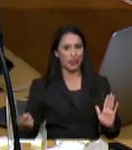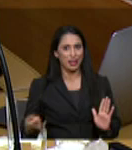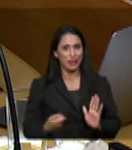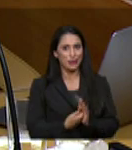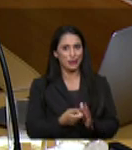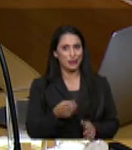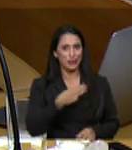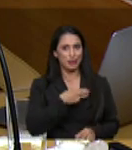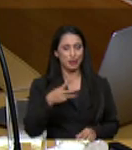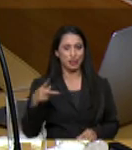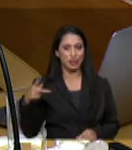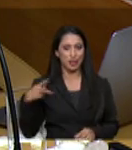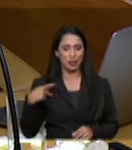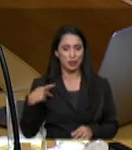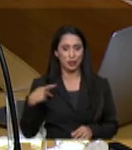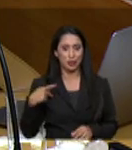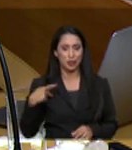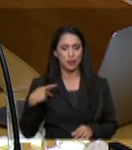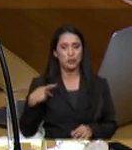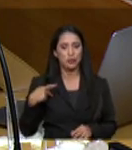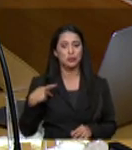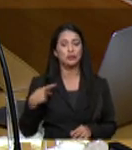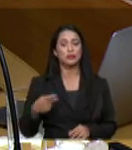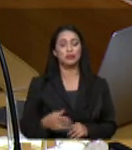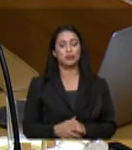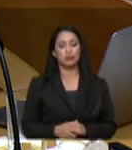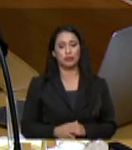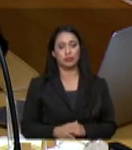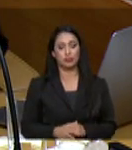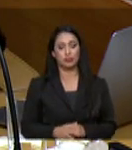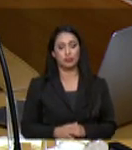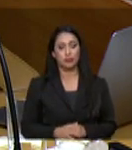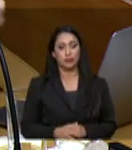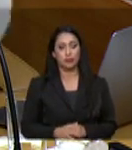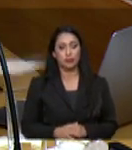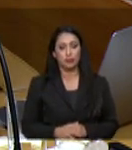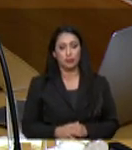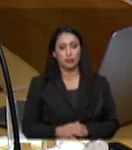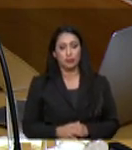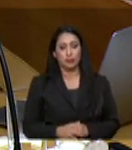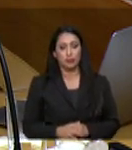denúncia do Ministério Público a denúncia do Ministério Público